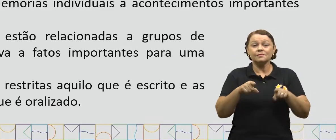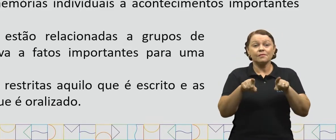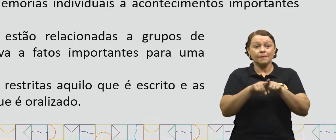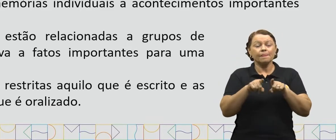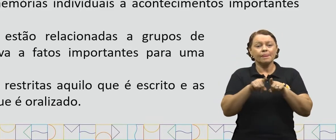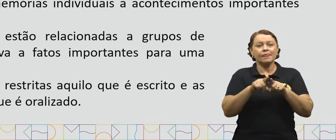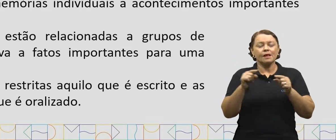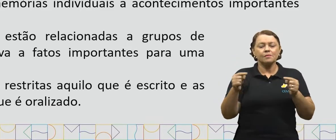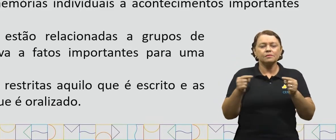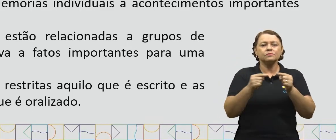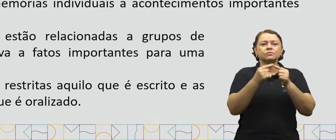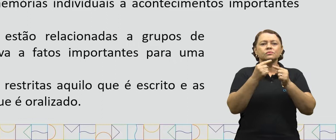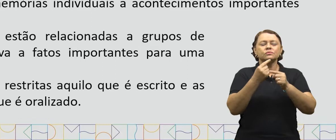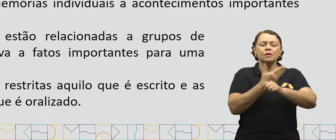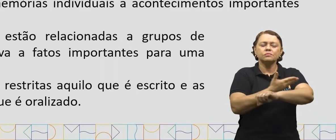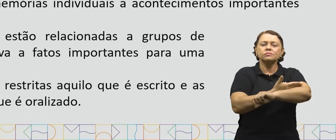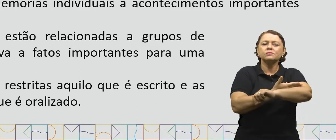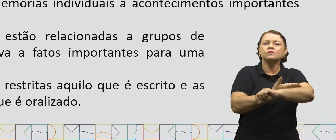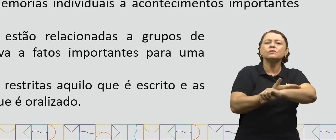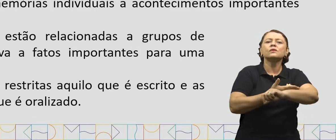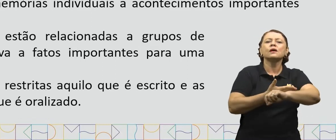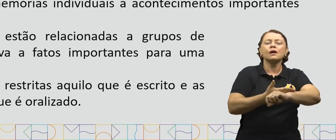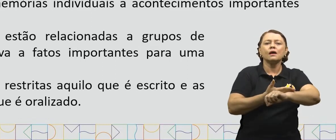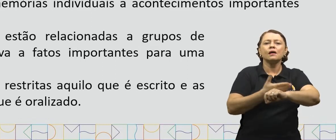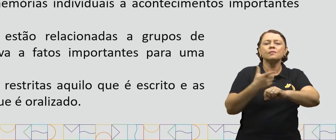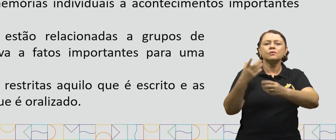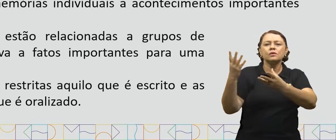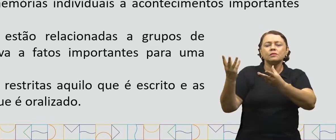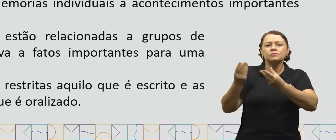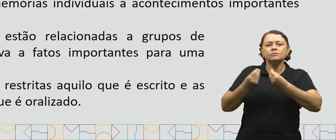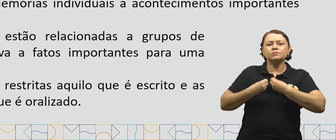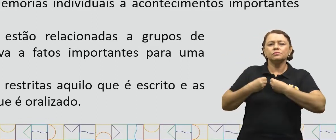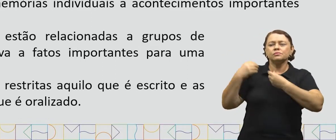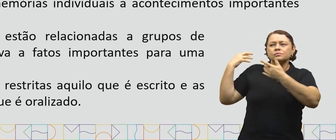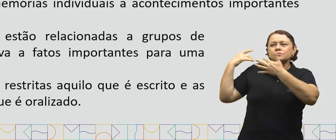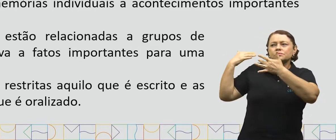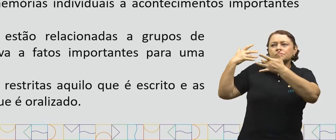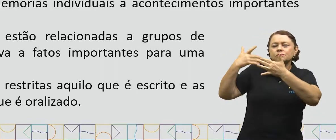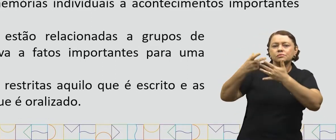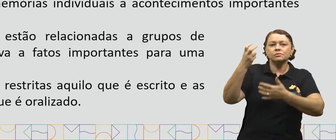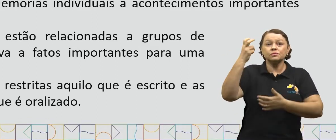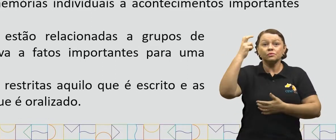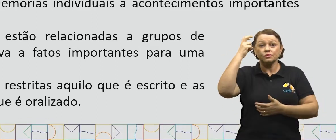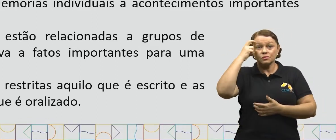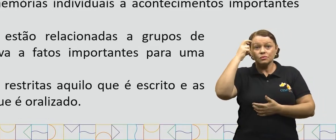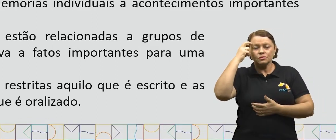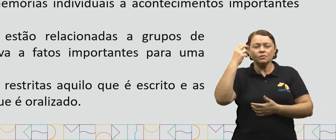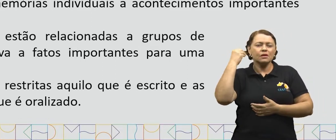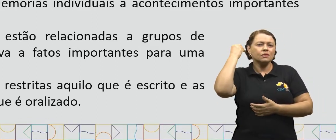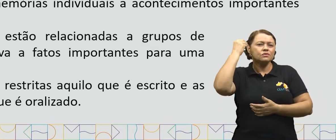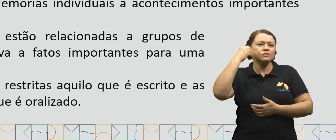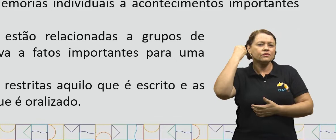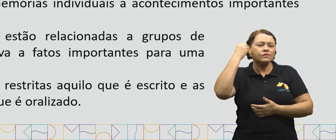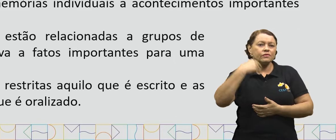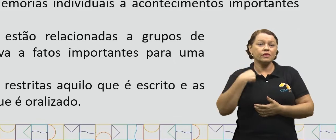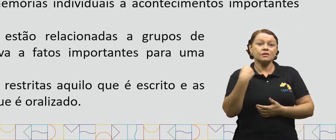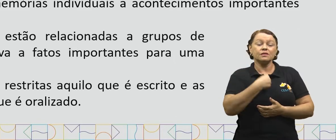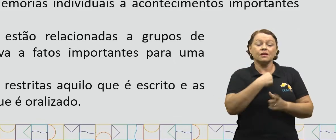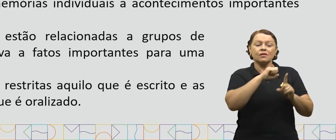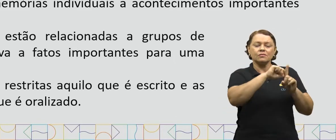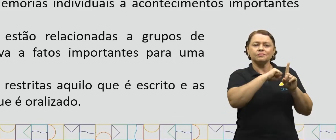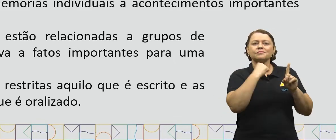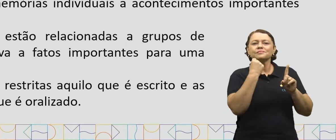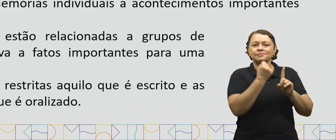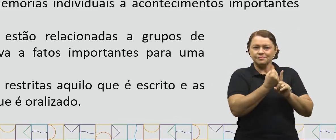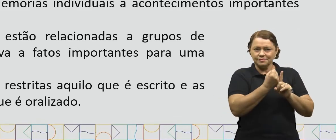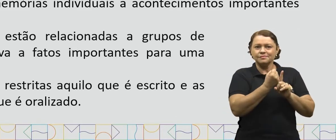se refere aos hábitos e costumes que herdamos culturalmente, como frutos das vivências da nossa